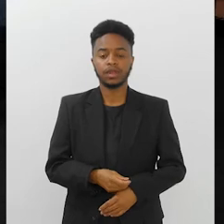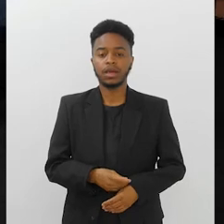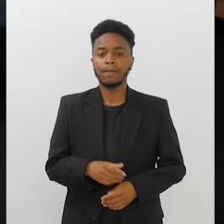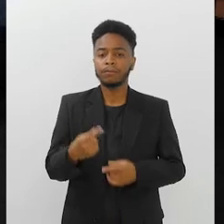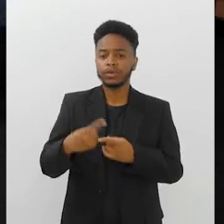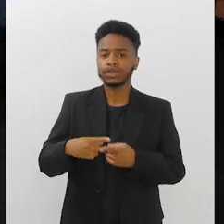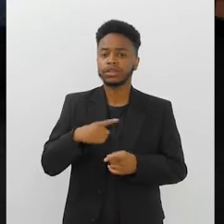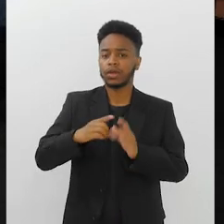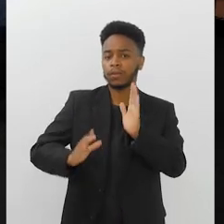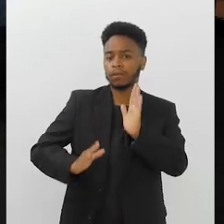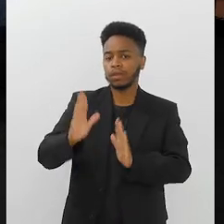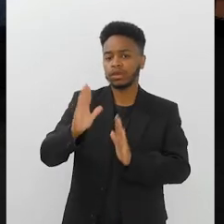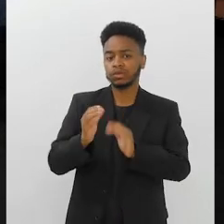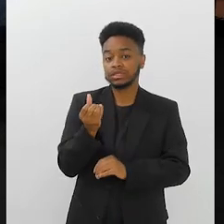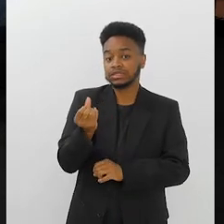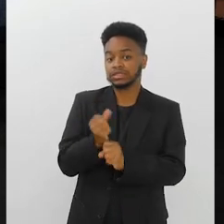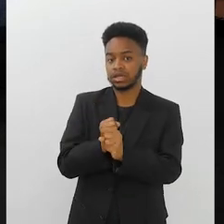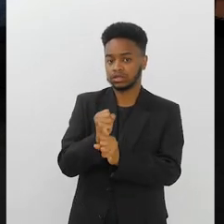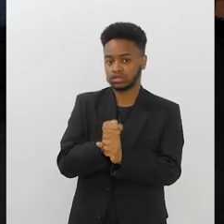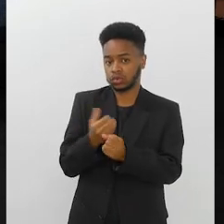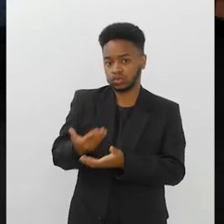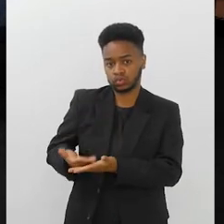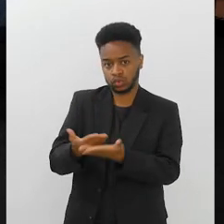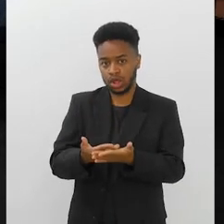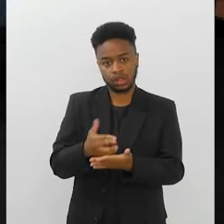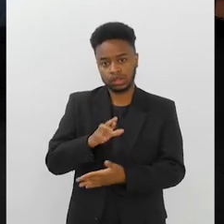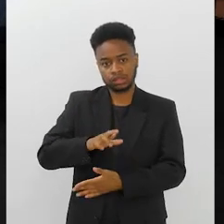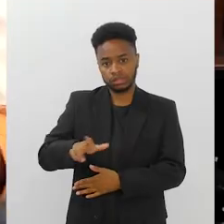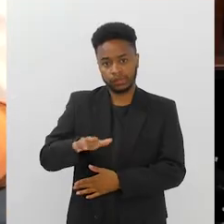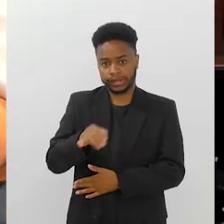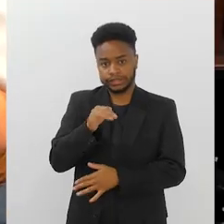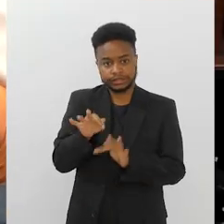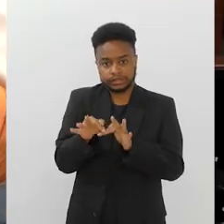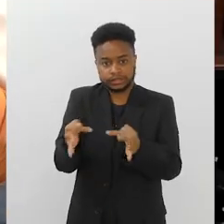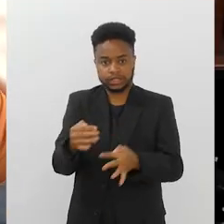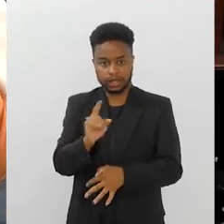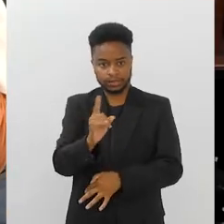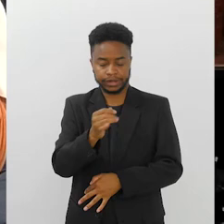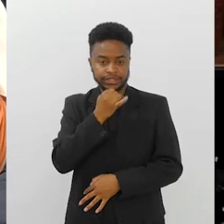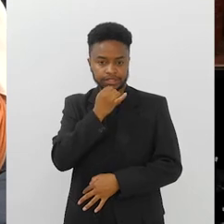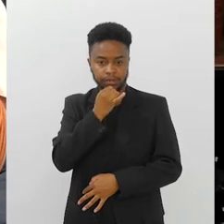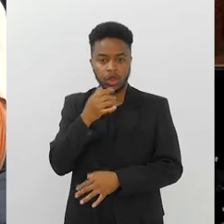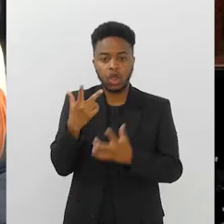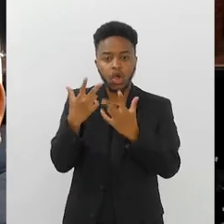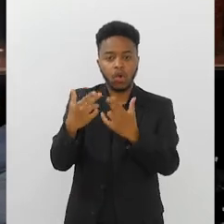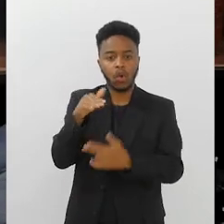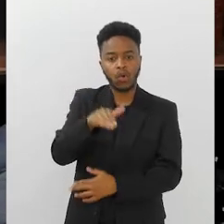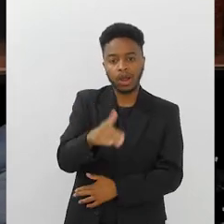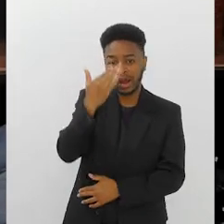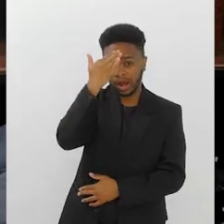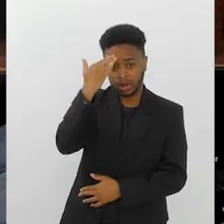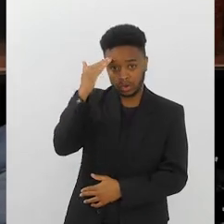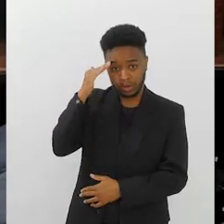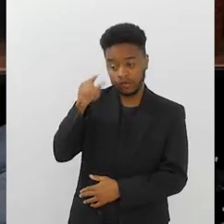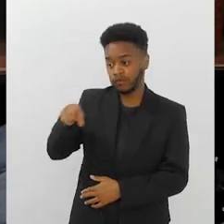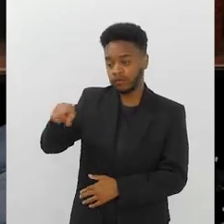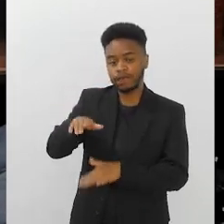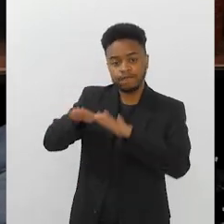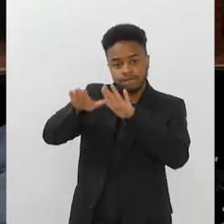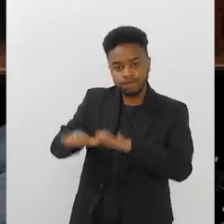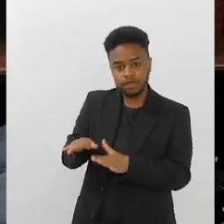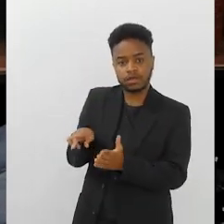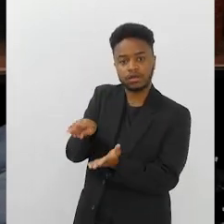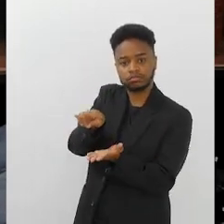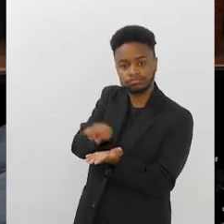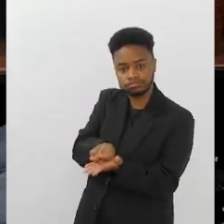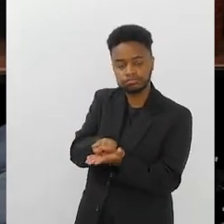são 6 anos de estudo não é uma coisa por exemplo não é como candom Black você se Recolhe